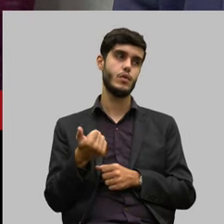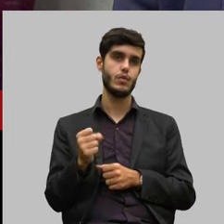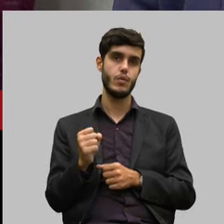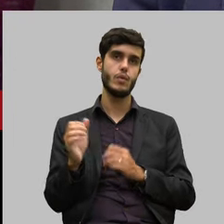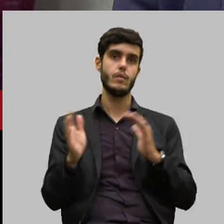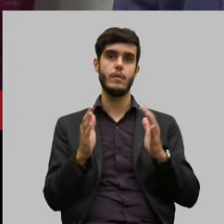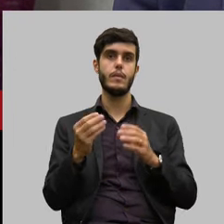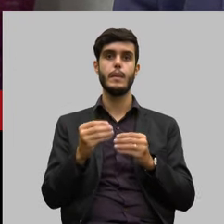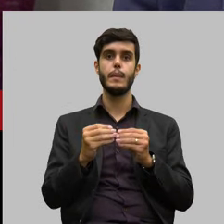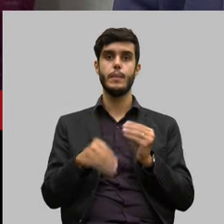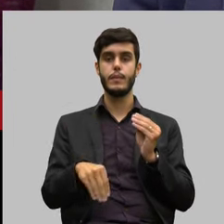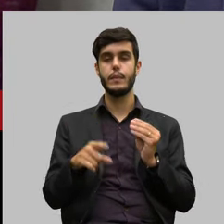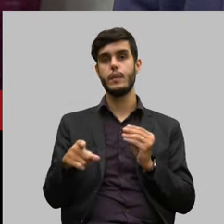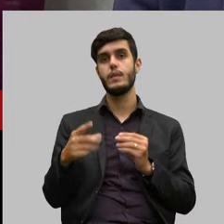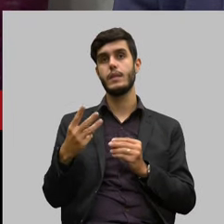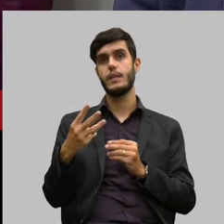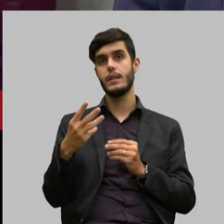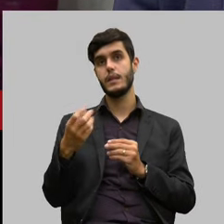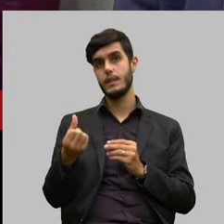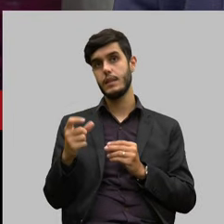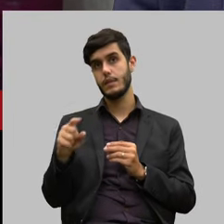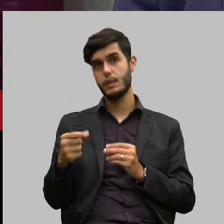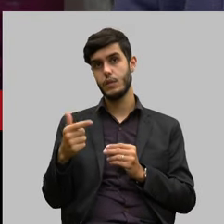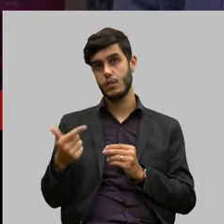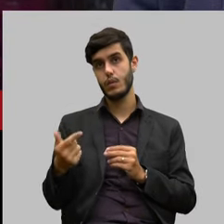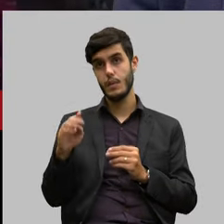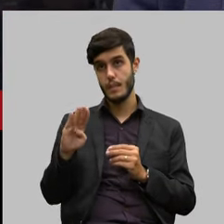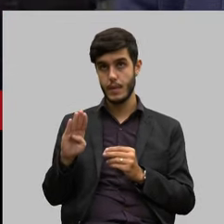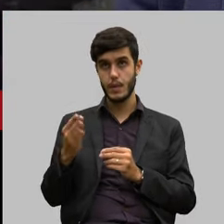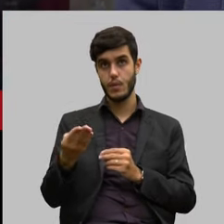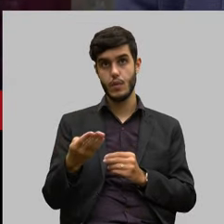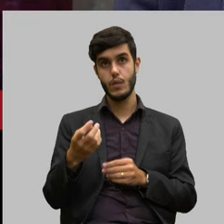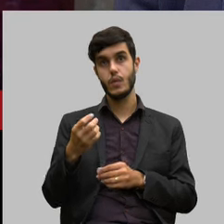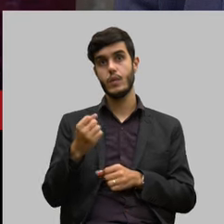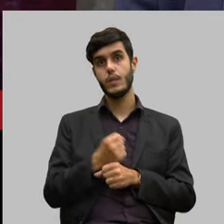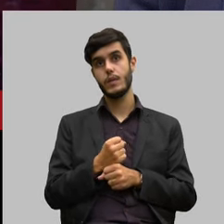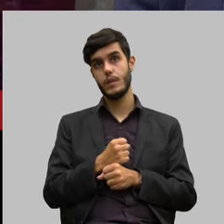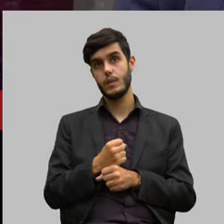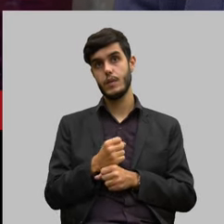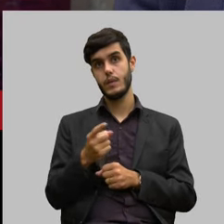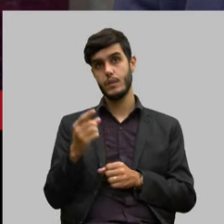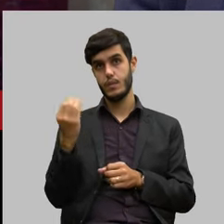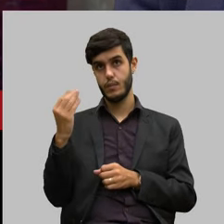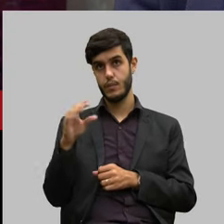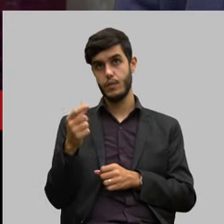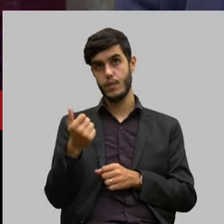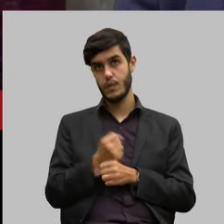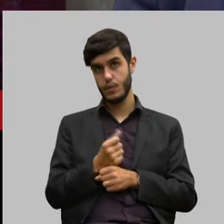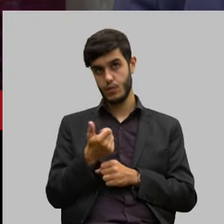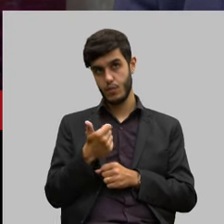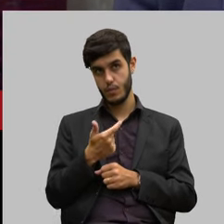de 36,2 bilhões em 2018 isso foi publicado em 2019